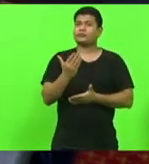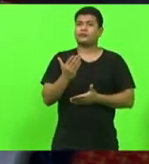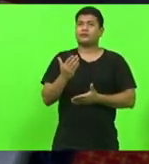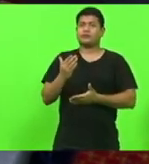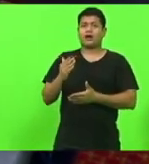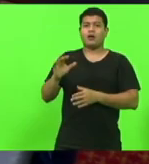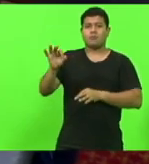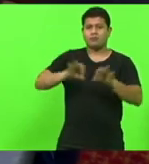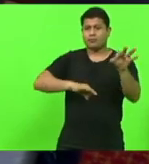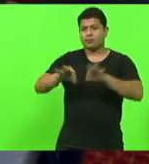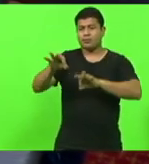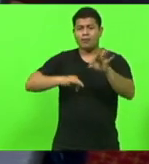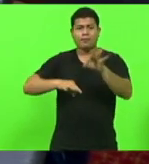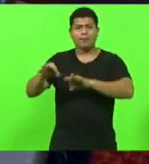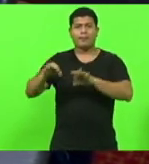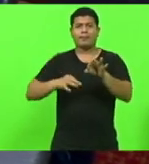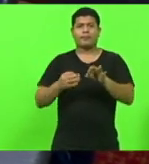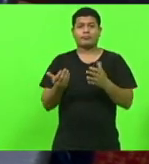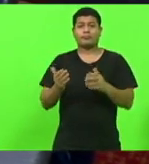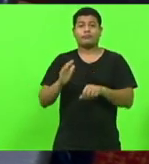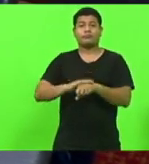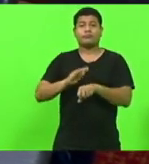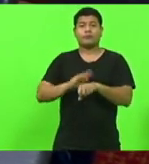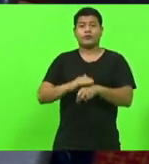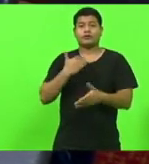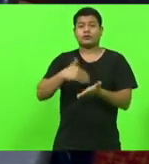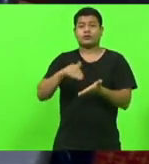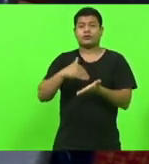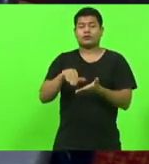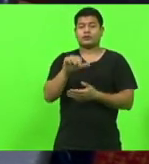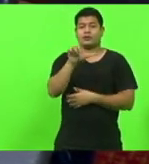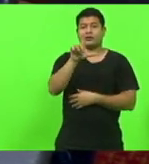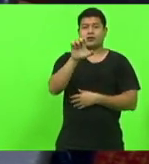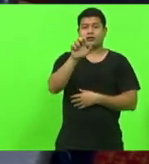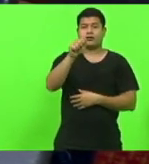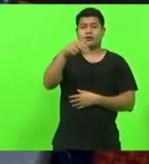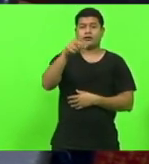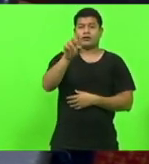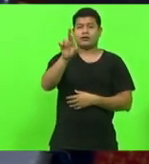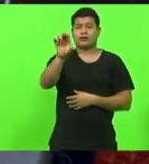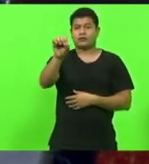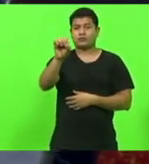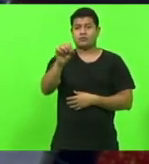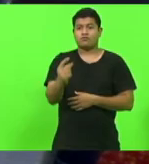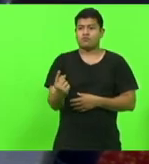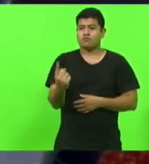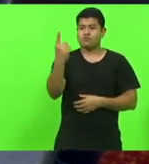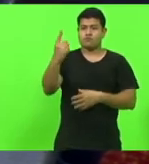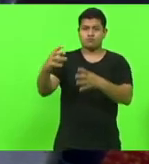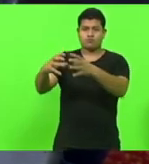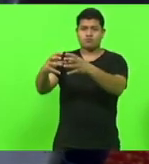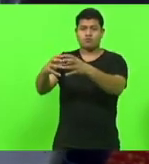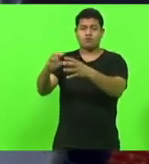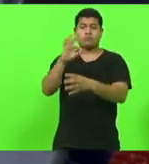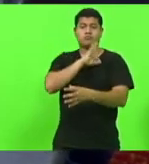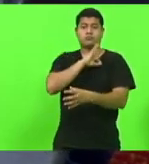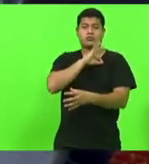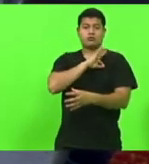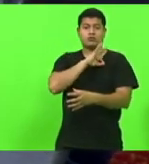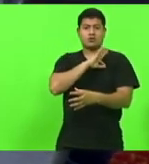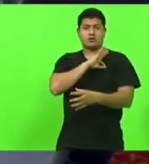firmes do secretário de Estado, Leandro. Uma das polícias ou uma das